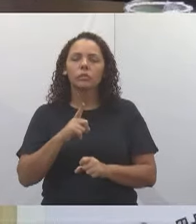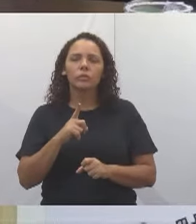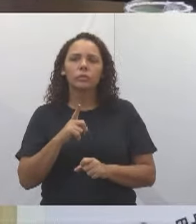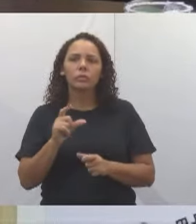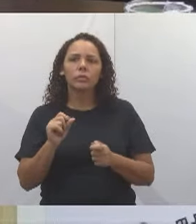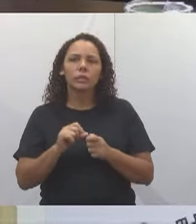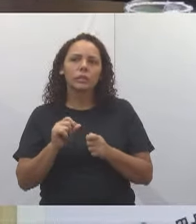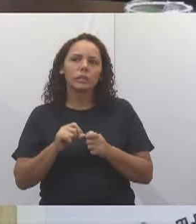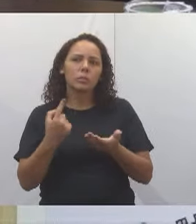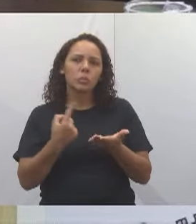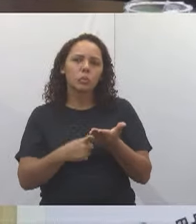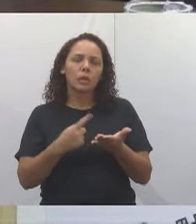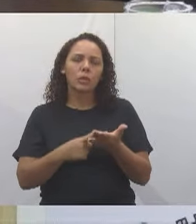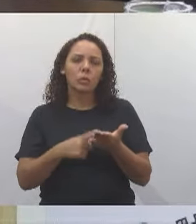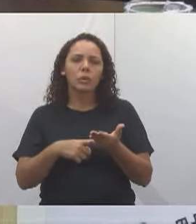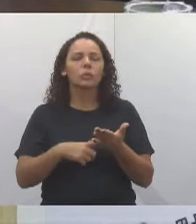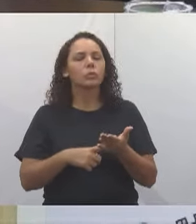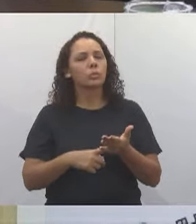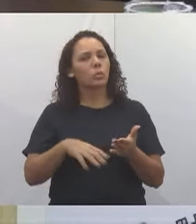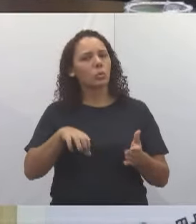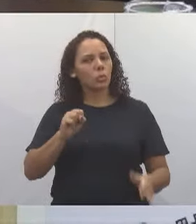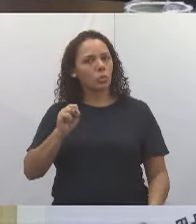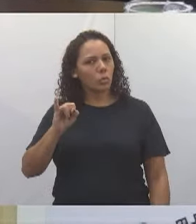Fizemos um acordo com o SIM, porque nós